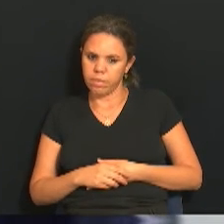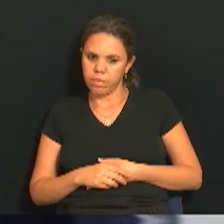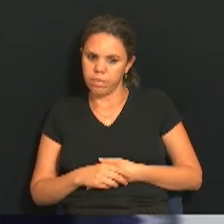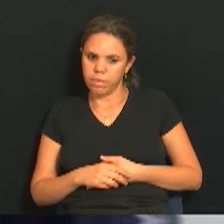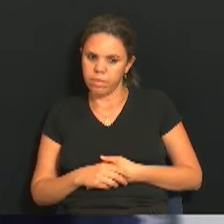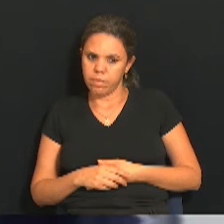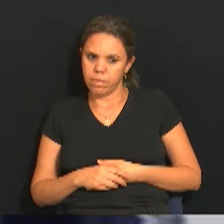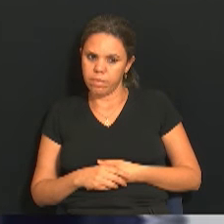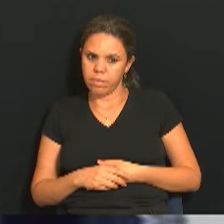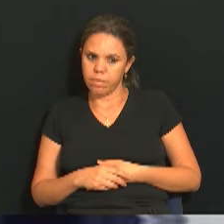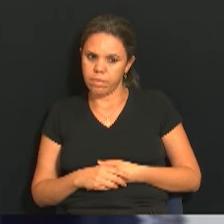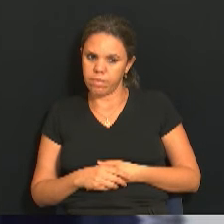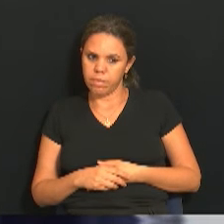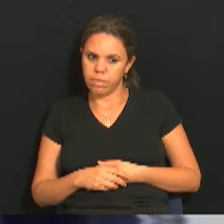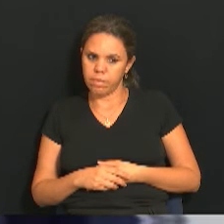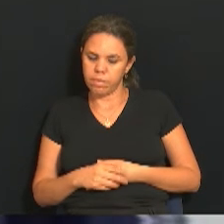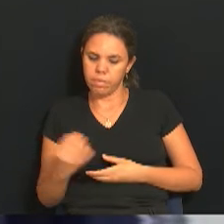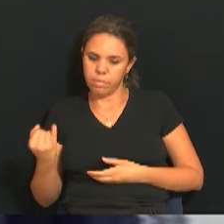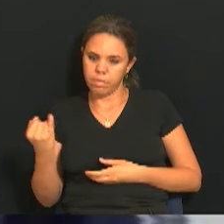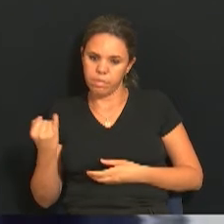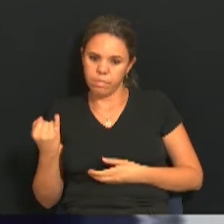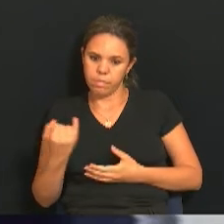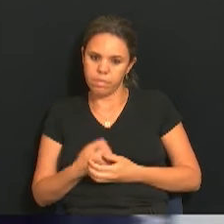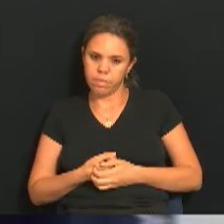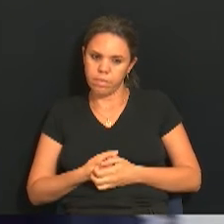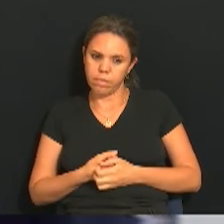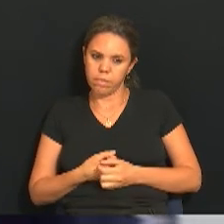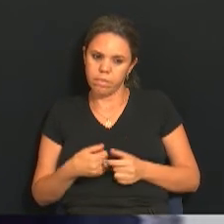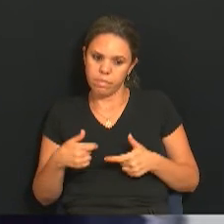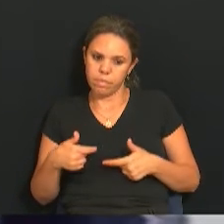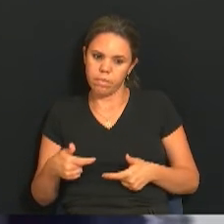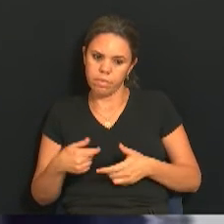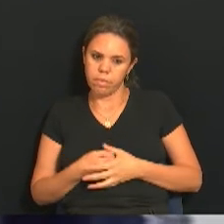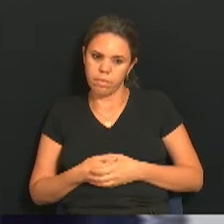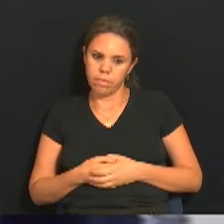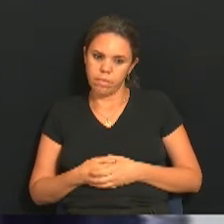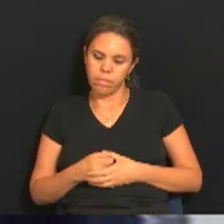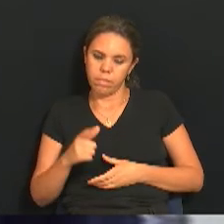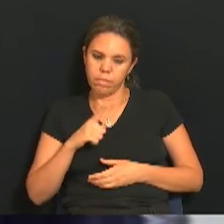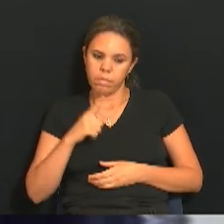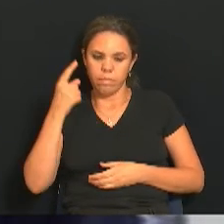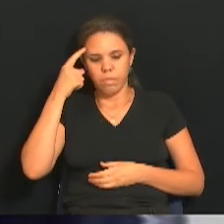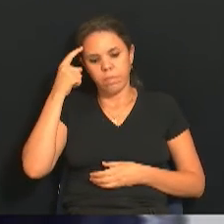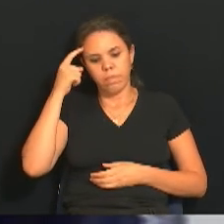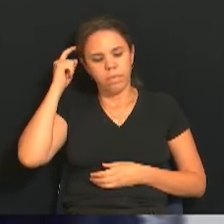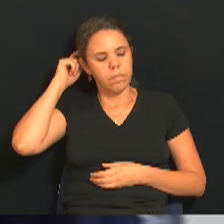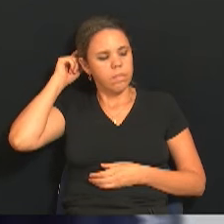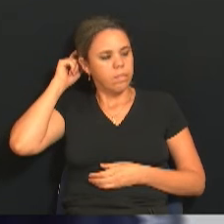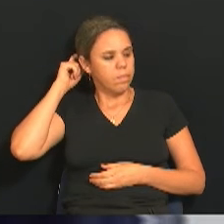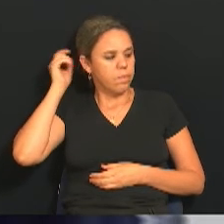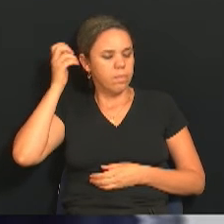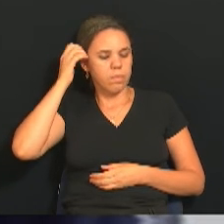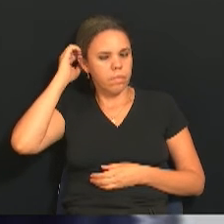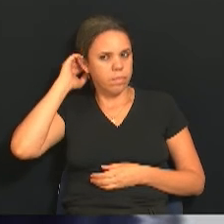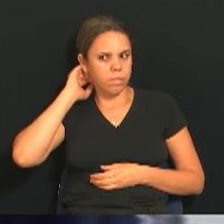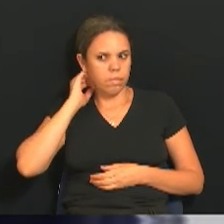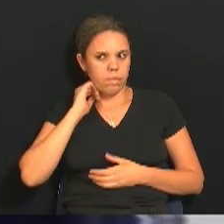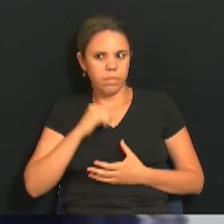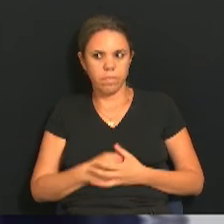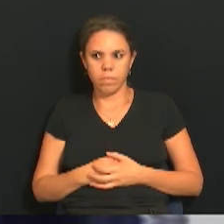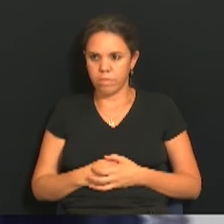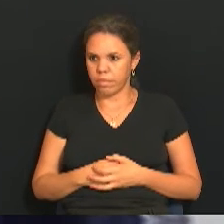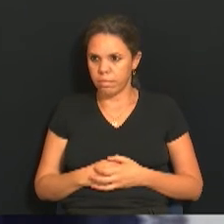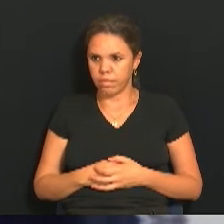vejo que é extremamente importante essa ação, mas temos que pensar nessa forma de nós